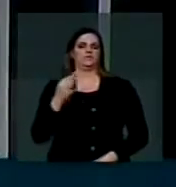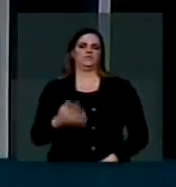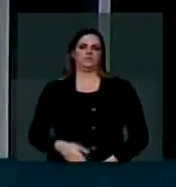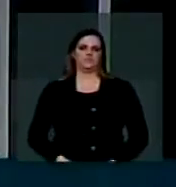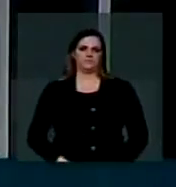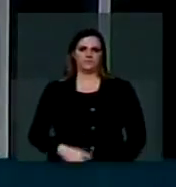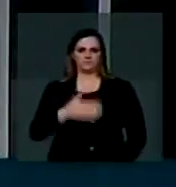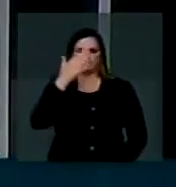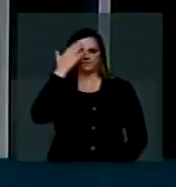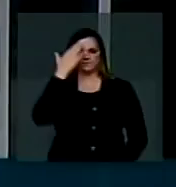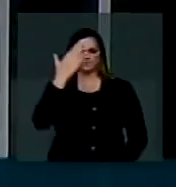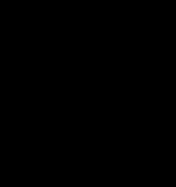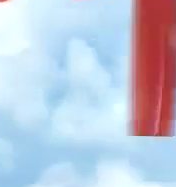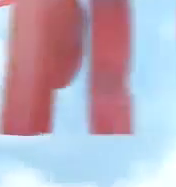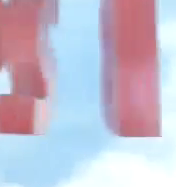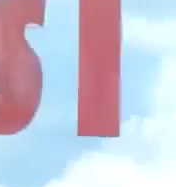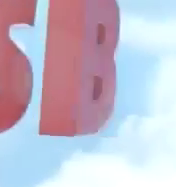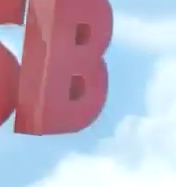futuro. Muito obrigado, senhor presidente.